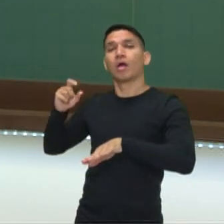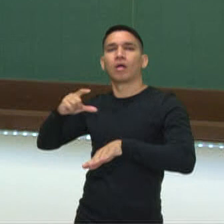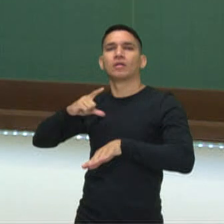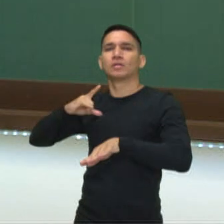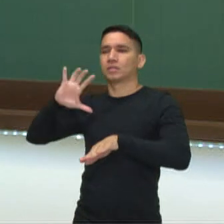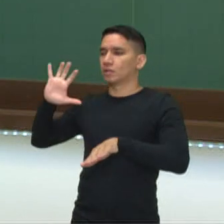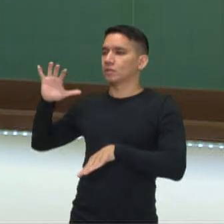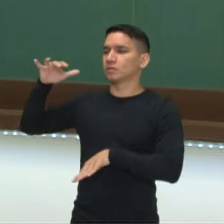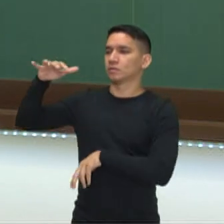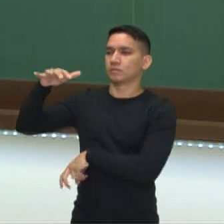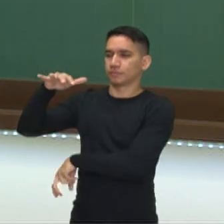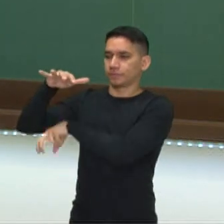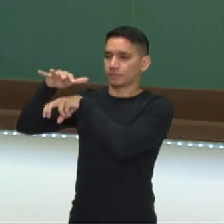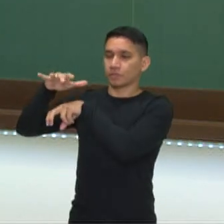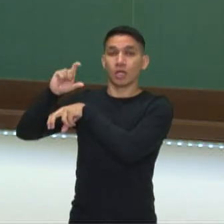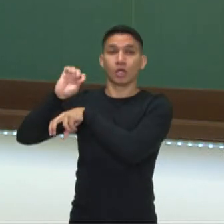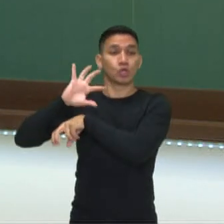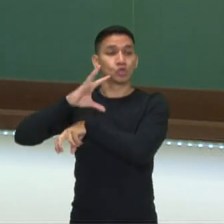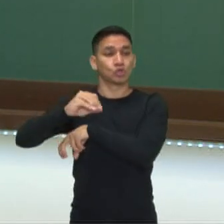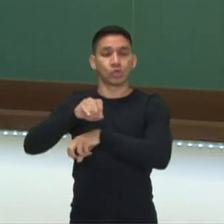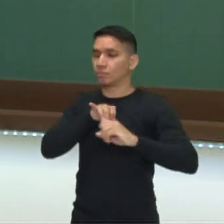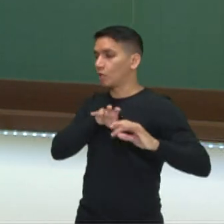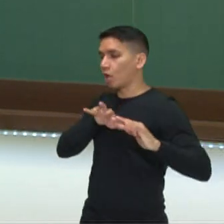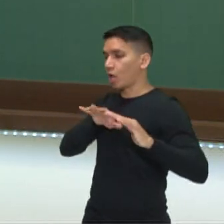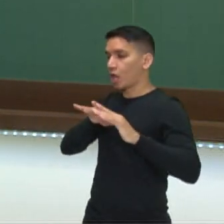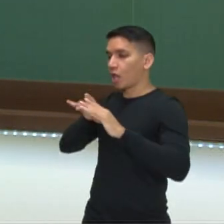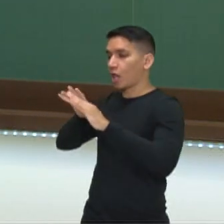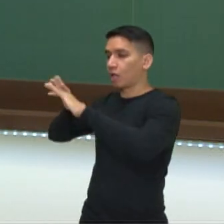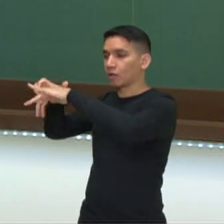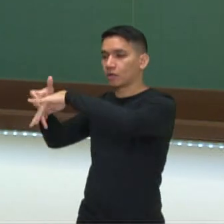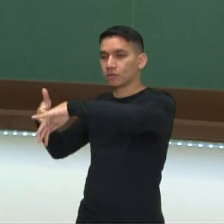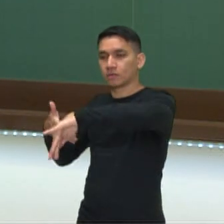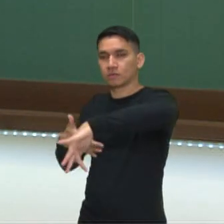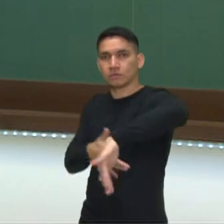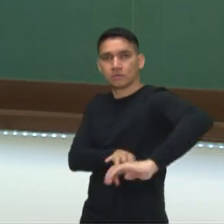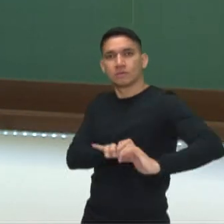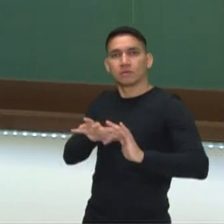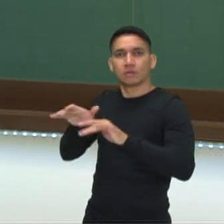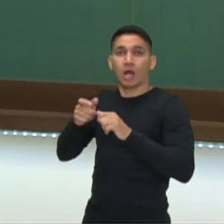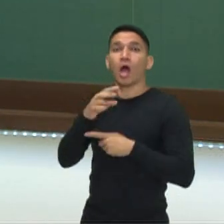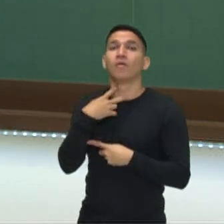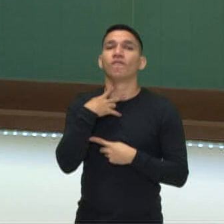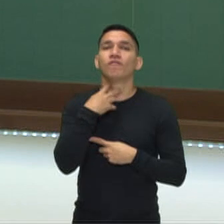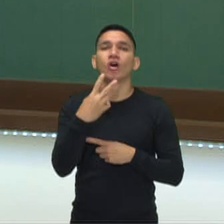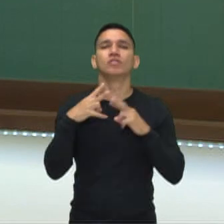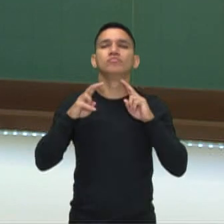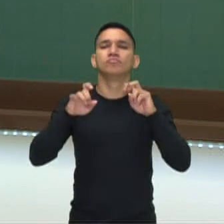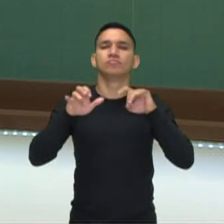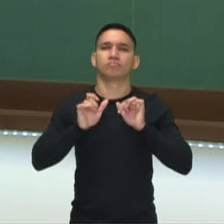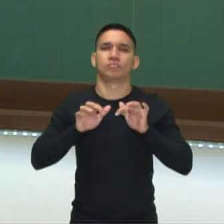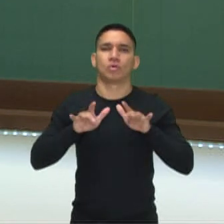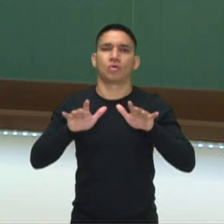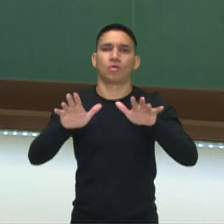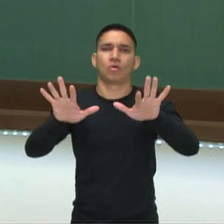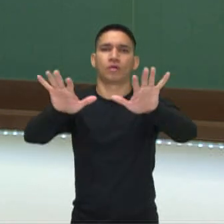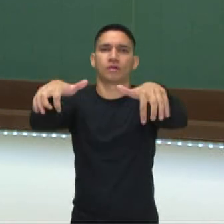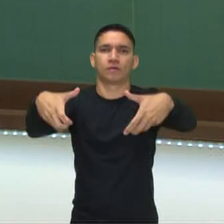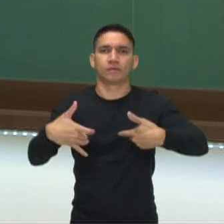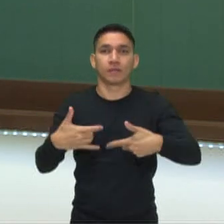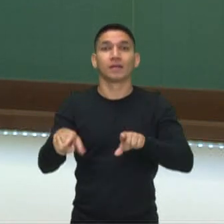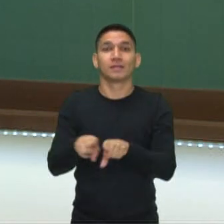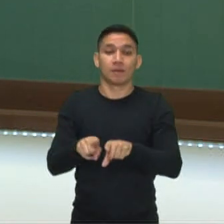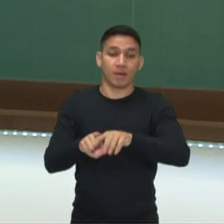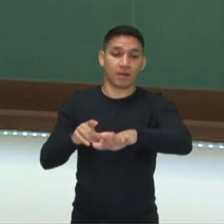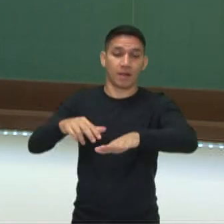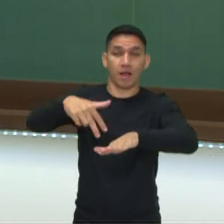cobertura, fazia com que o som rebatesse na parte do fundo e voltasse. E como eu já falei para vocês, existia também a parte de trás os mecanismos